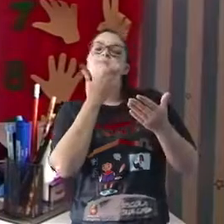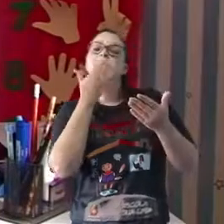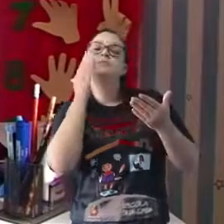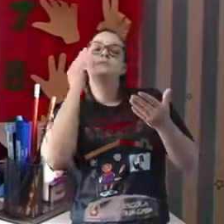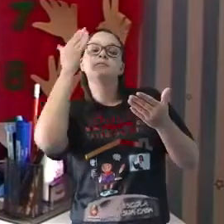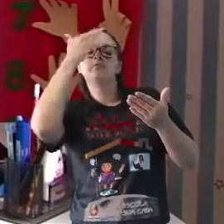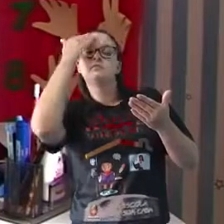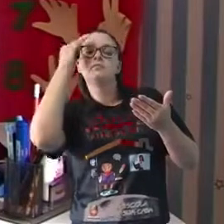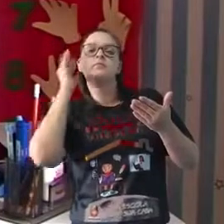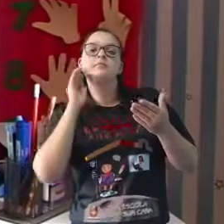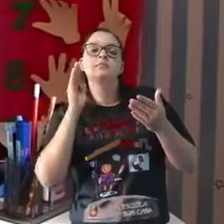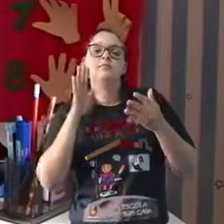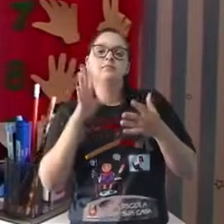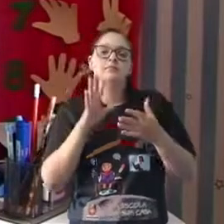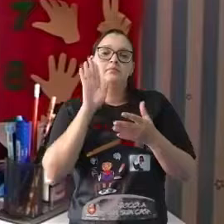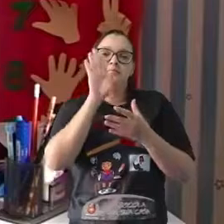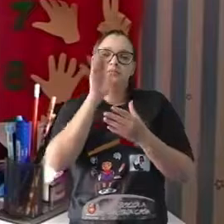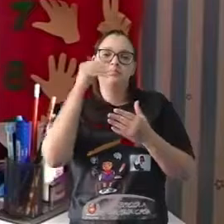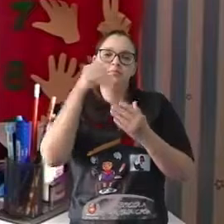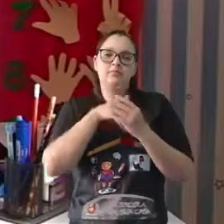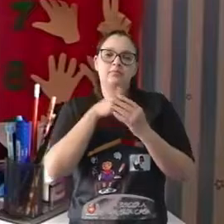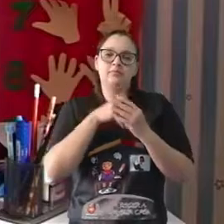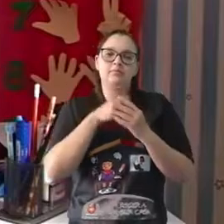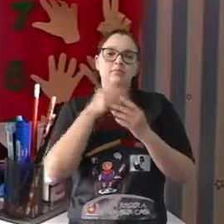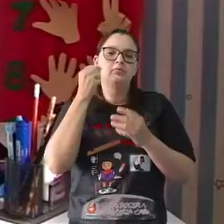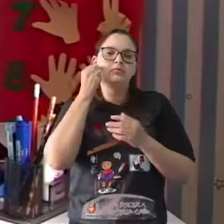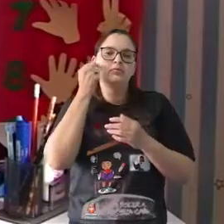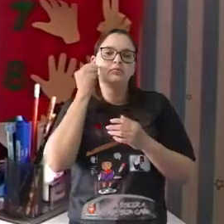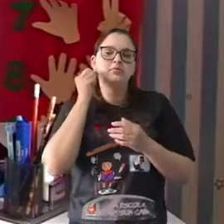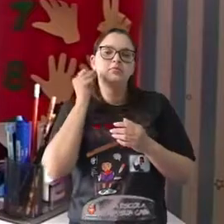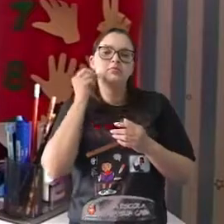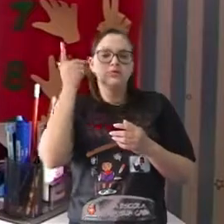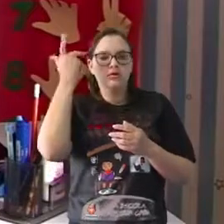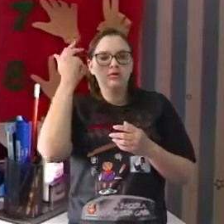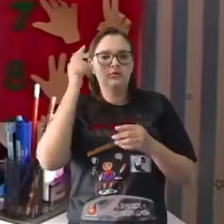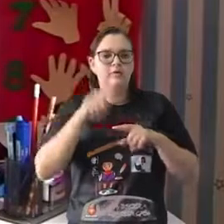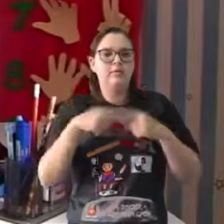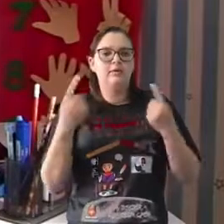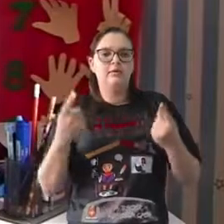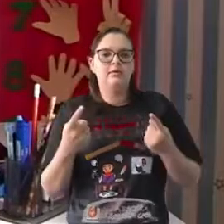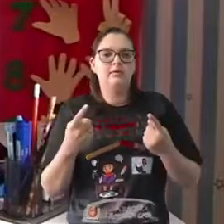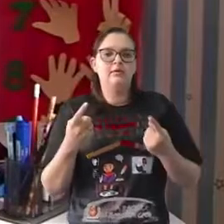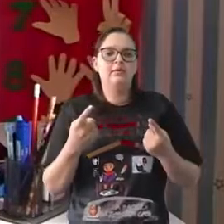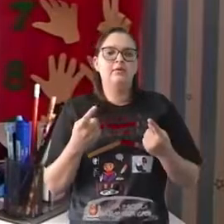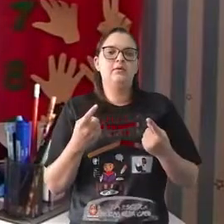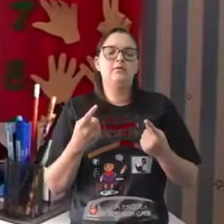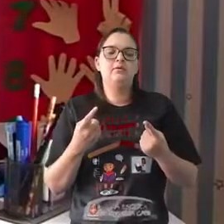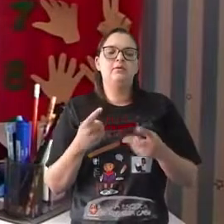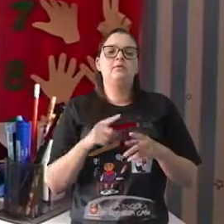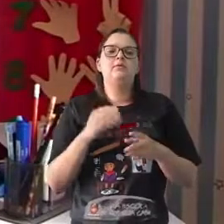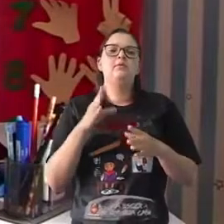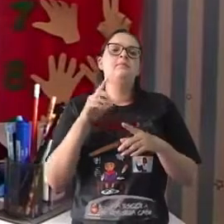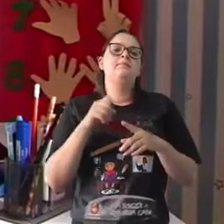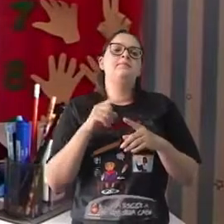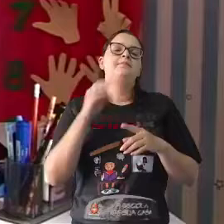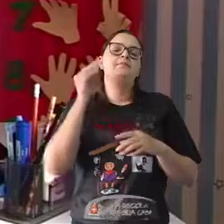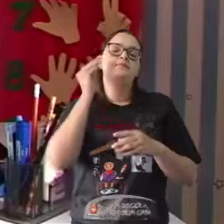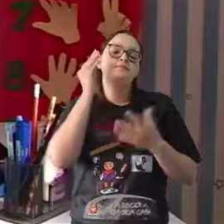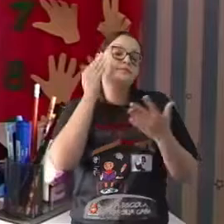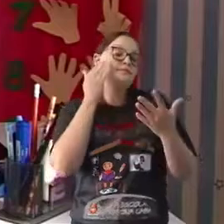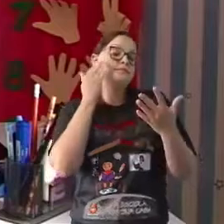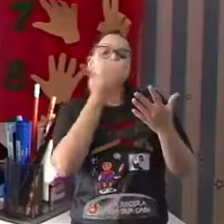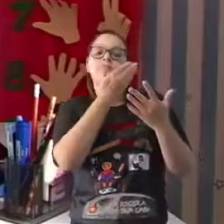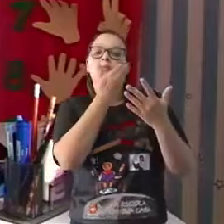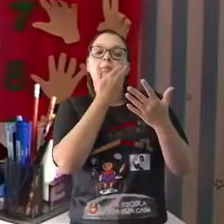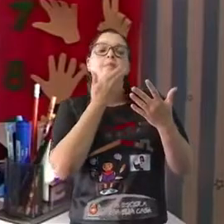algo absolutamente normal nesse período. E essa maquiagem vai entupir ainda mais esses poros, fazendo com que